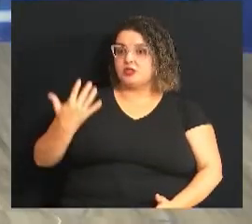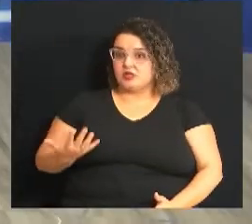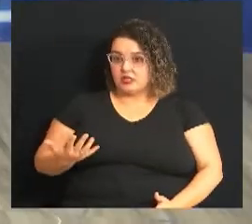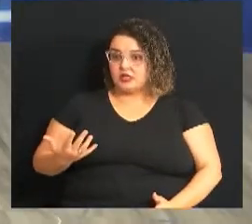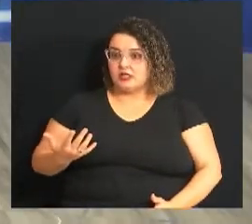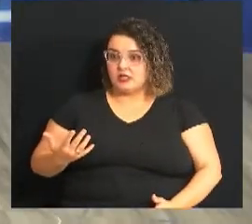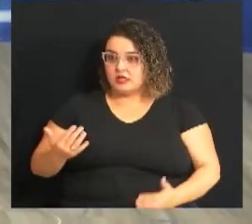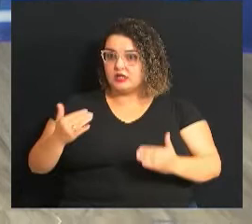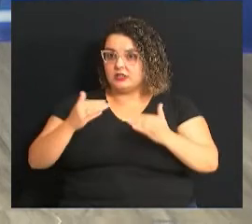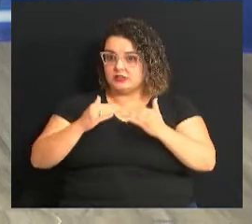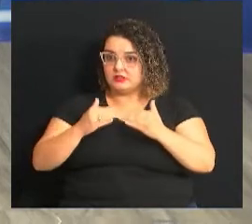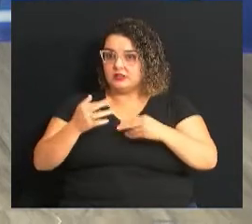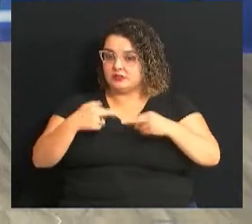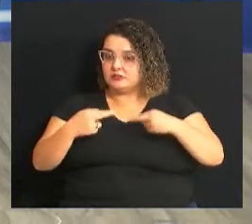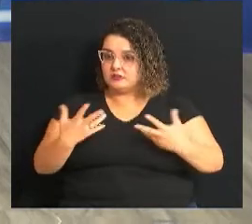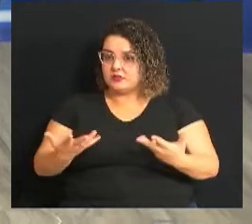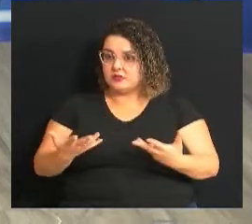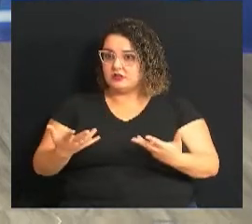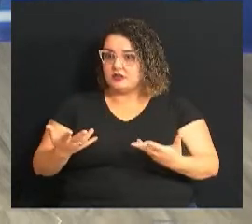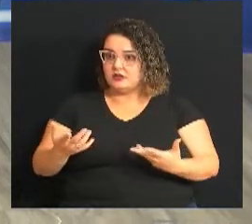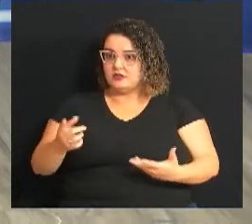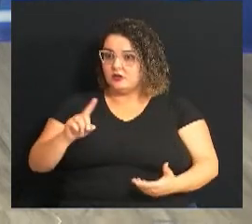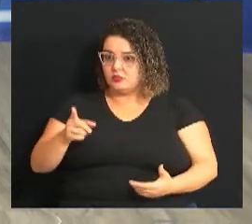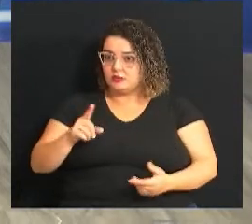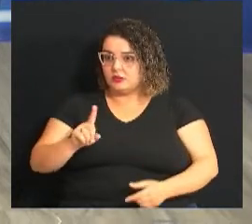ver mesmo nesse estudo?